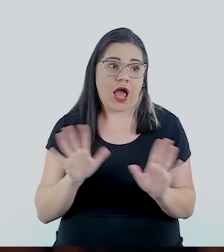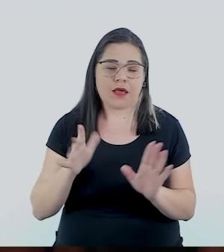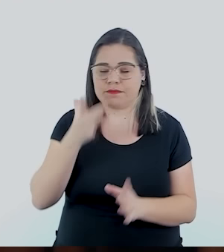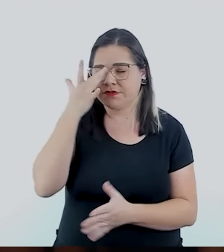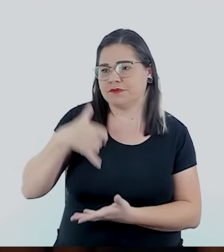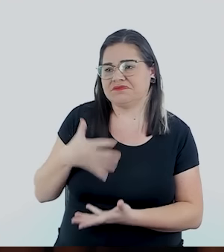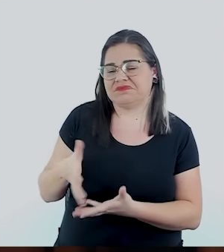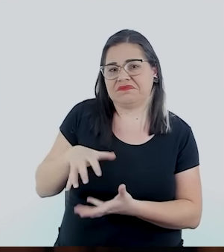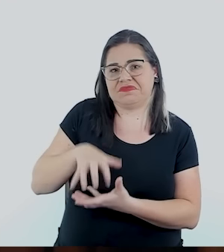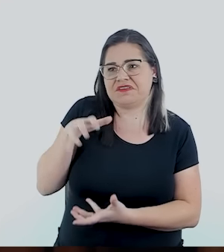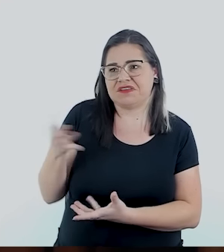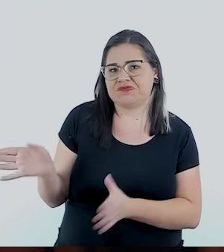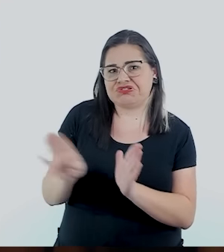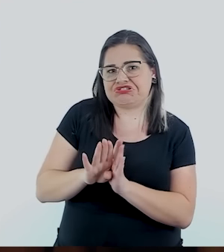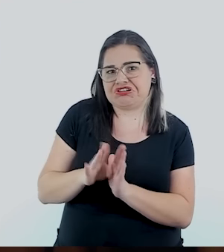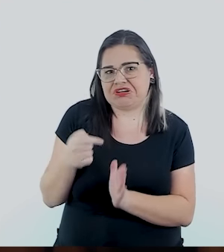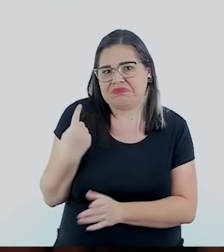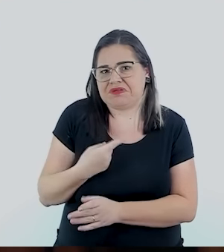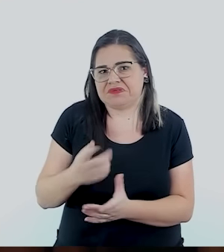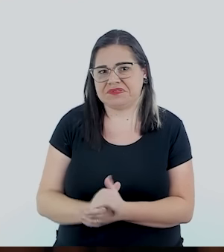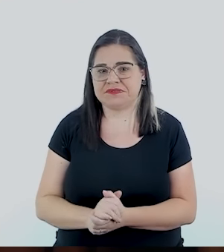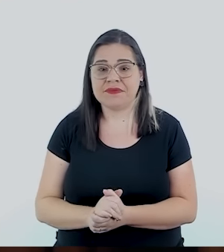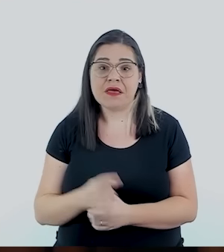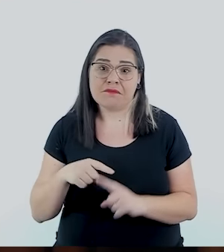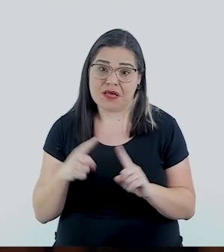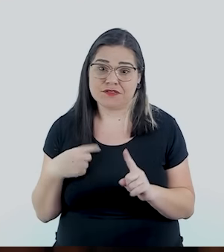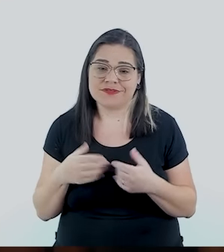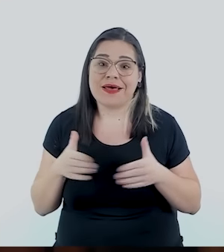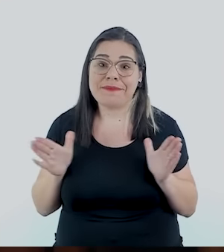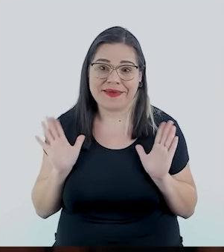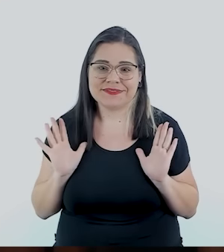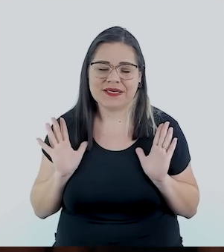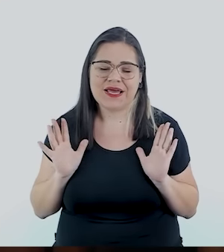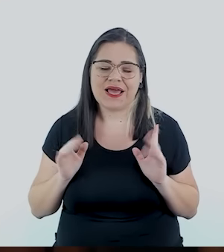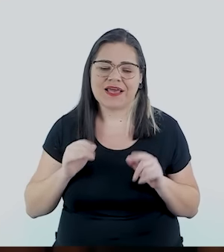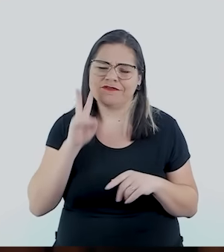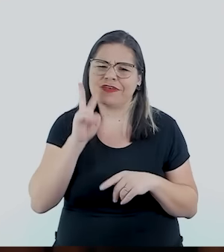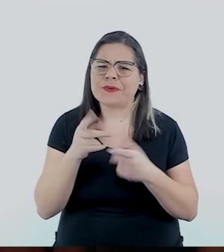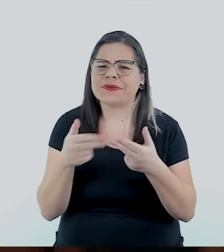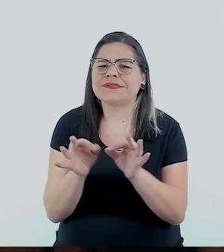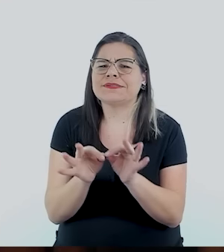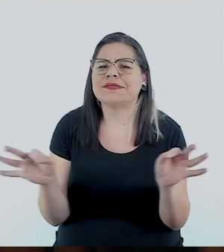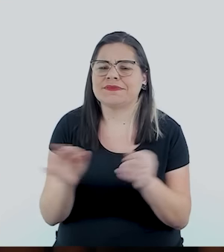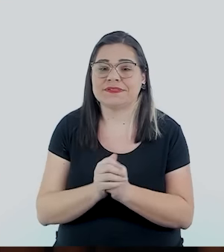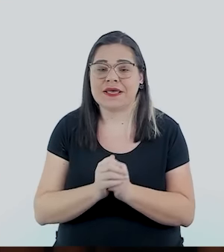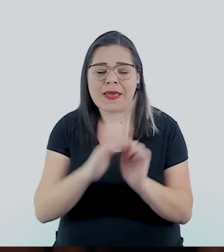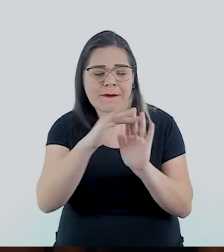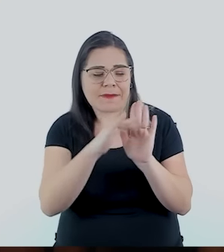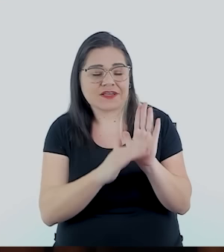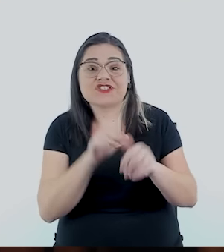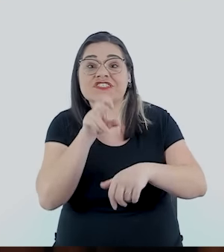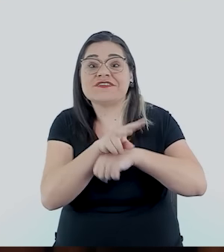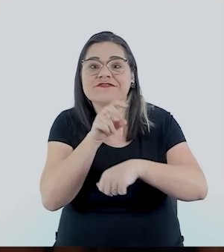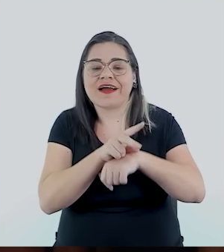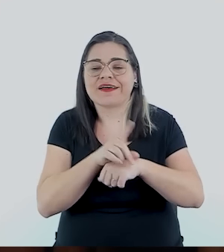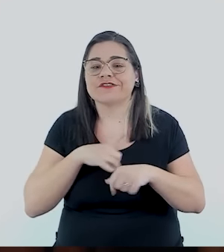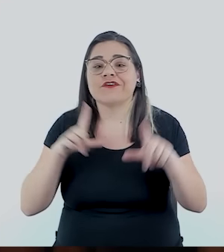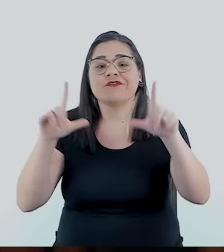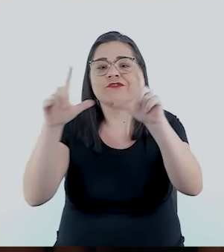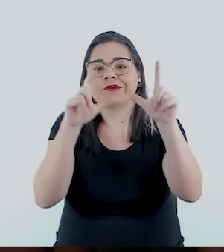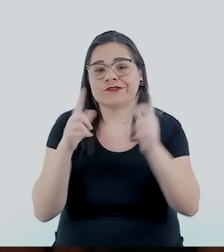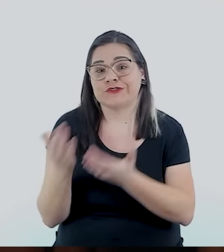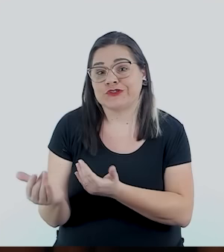mais velhos não chegam até nós a gente tá super aberto aí você vai ver coisas simples a página de vagas de carreiras da empresa só tem foto de